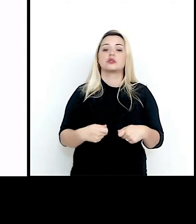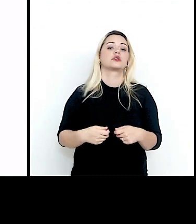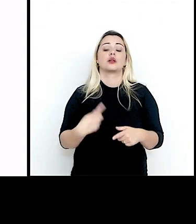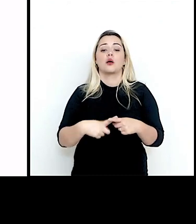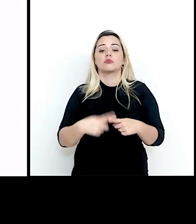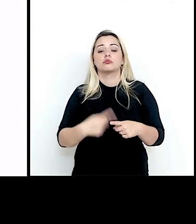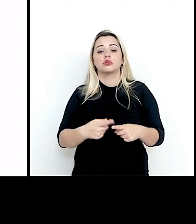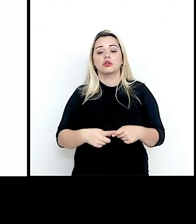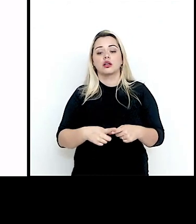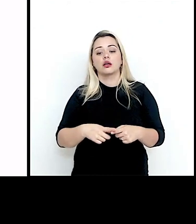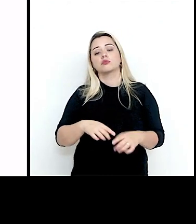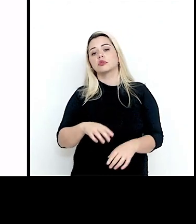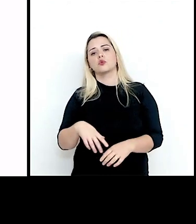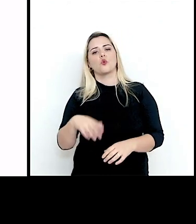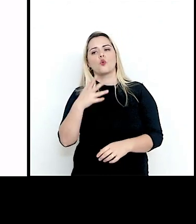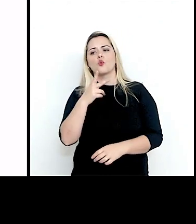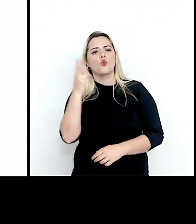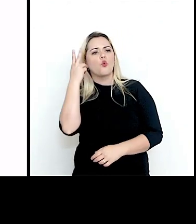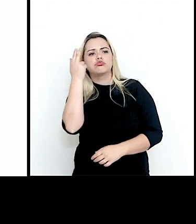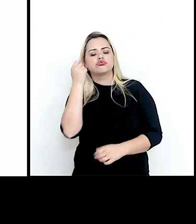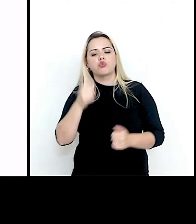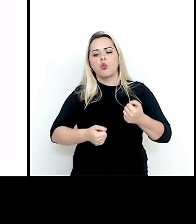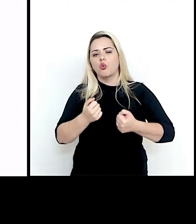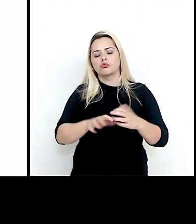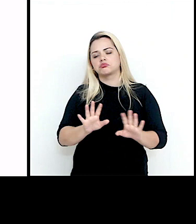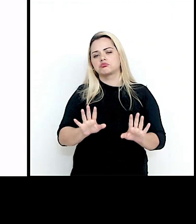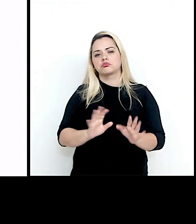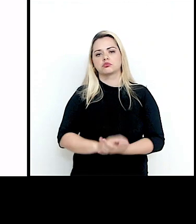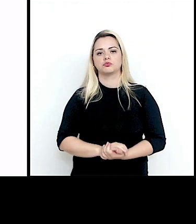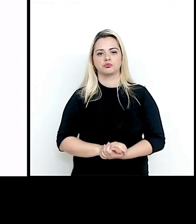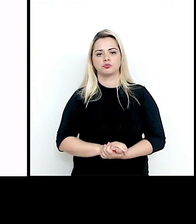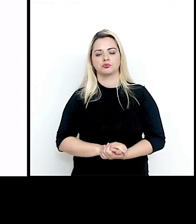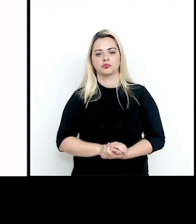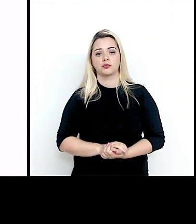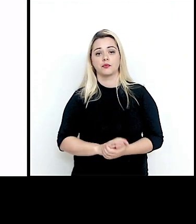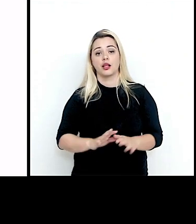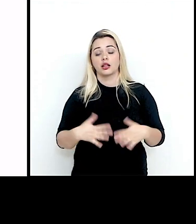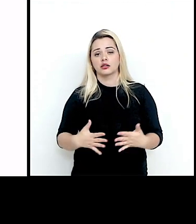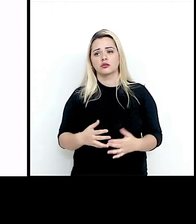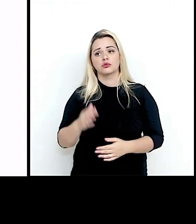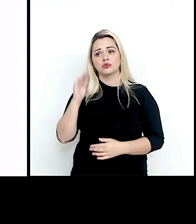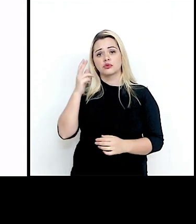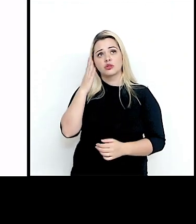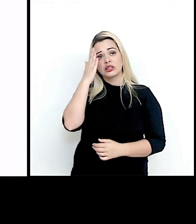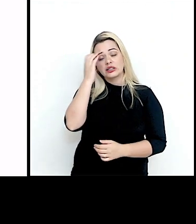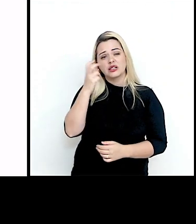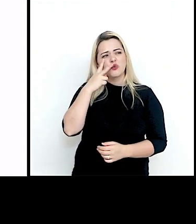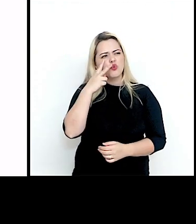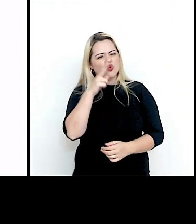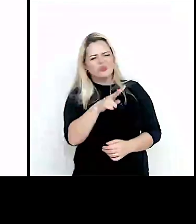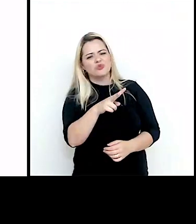né e atravessa e vão dar aqui no distrito de hormônio no não sei se tá dando para ver direito